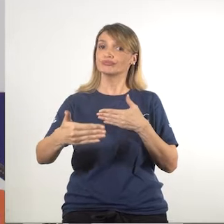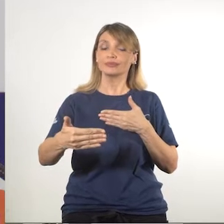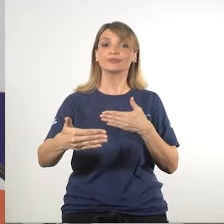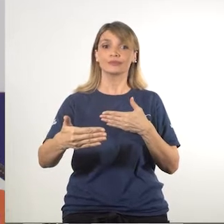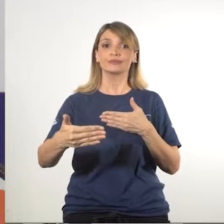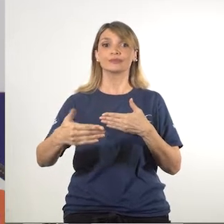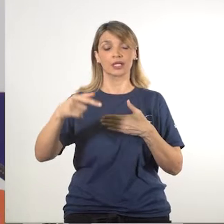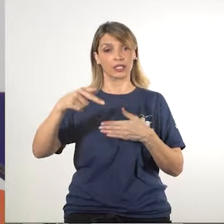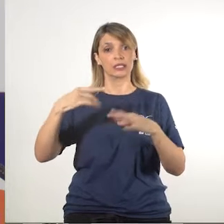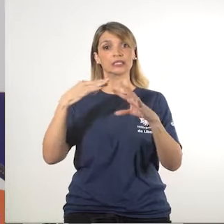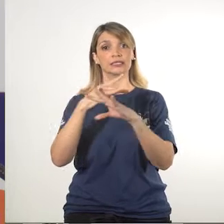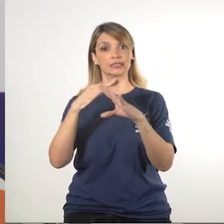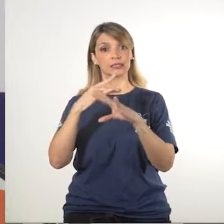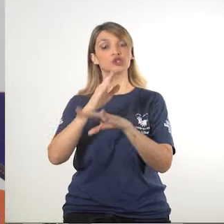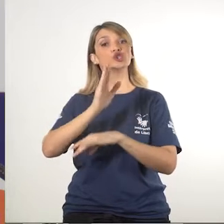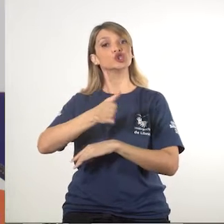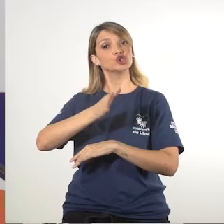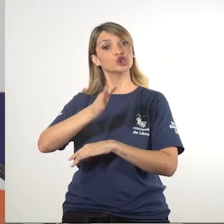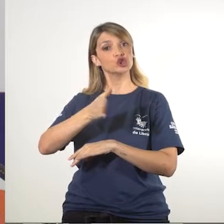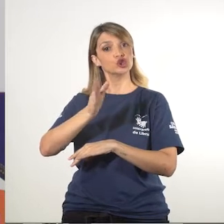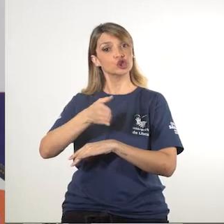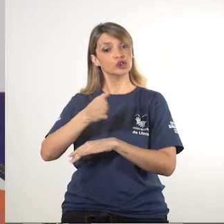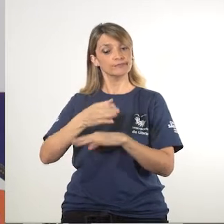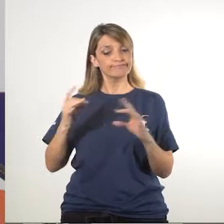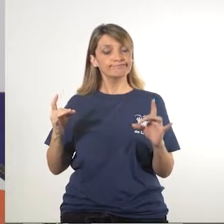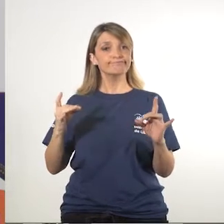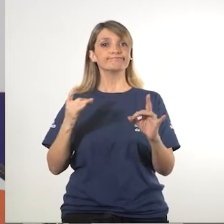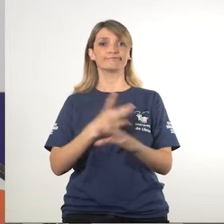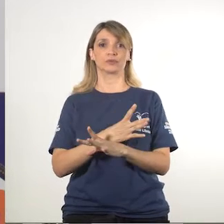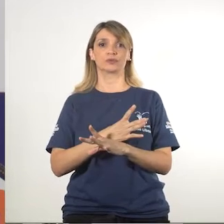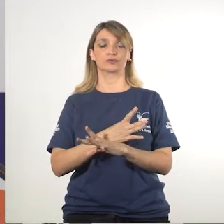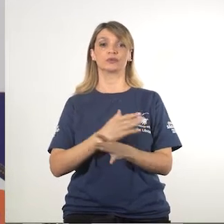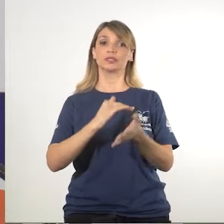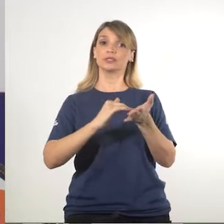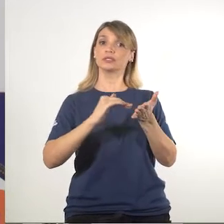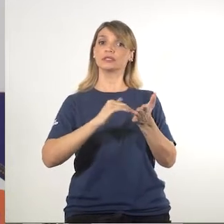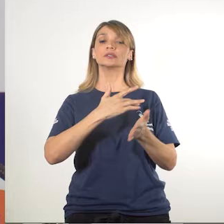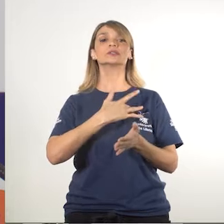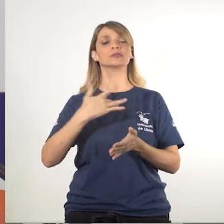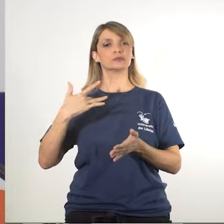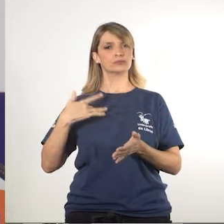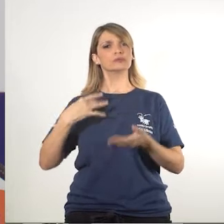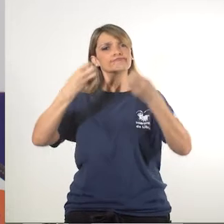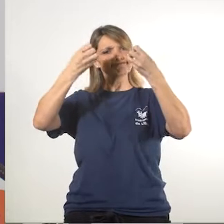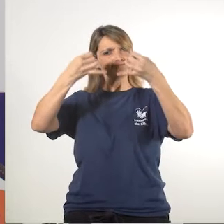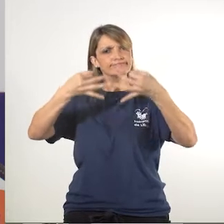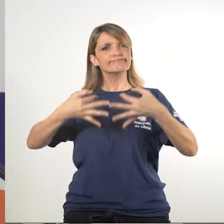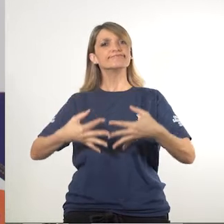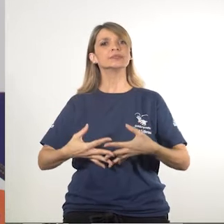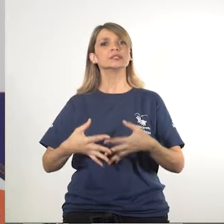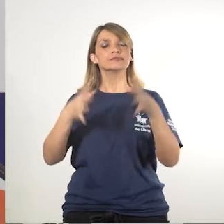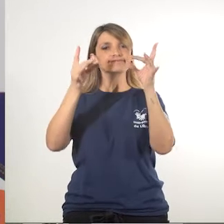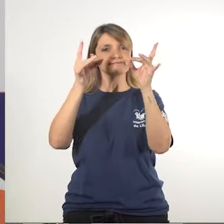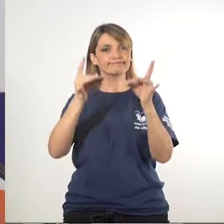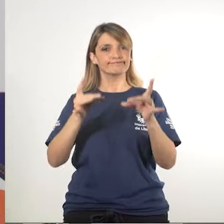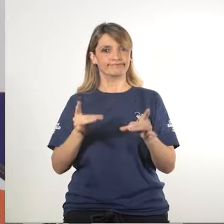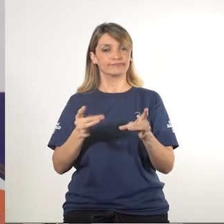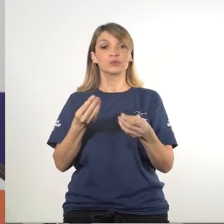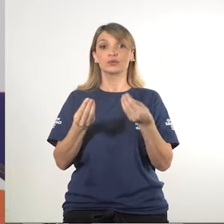o município já está preparado e o secretário de Saúde vai poder falar um pouco sobre esse